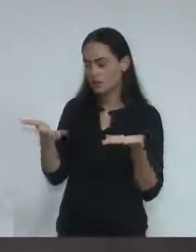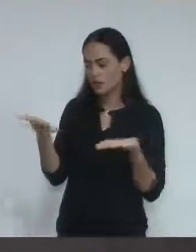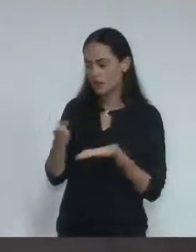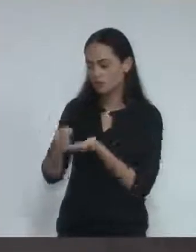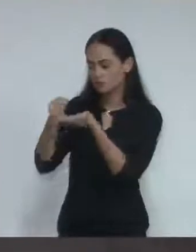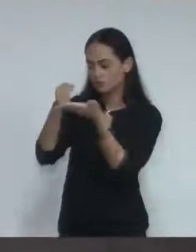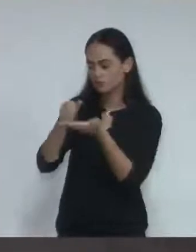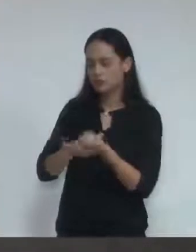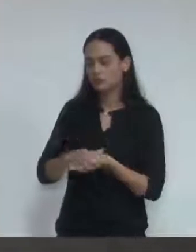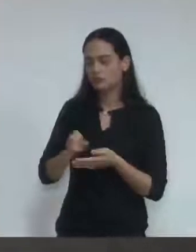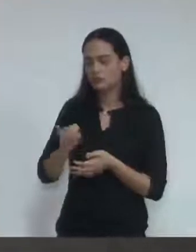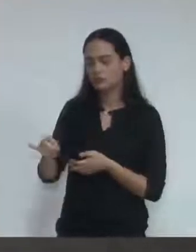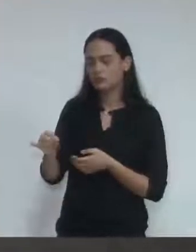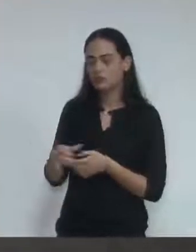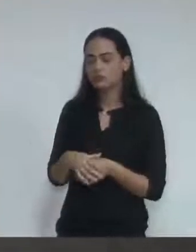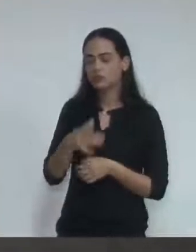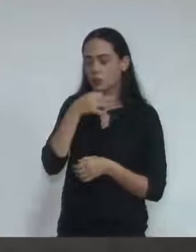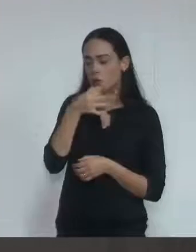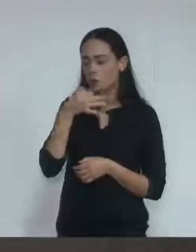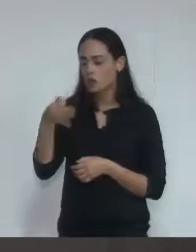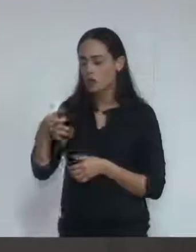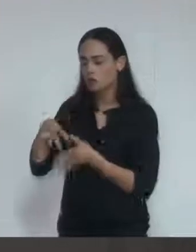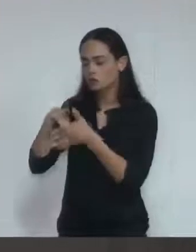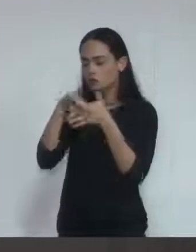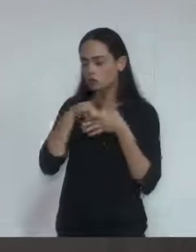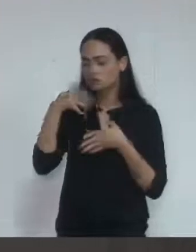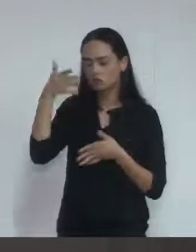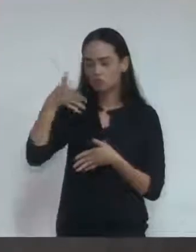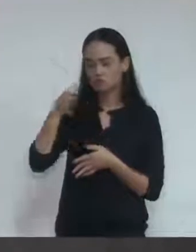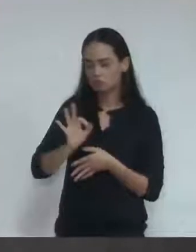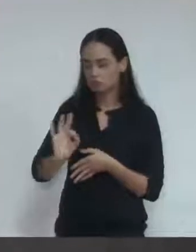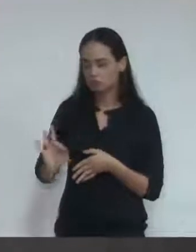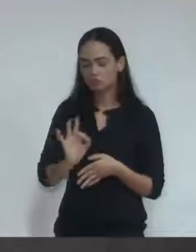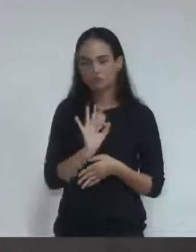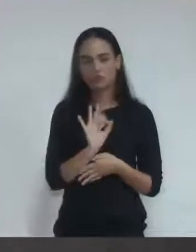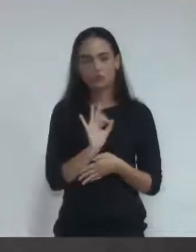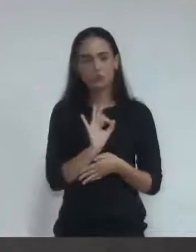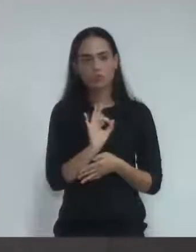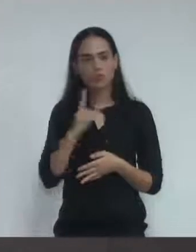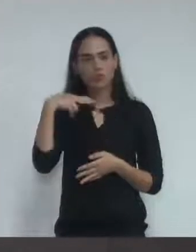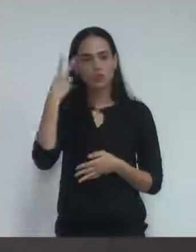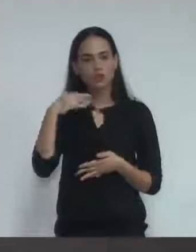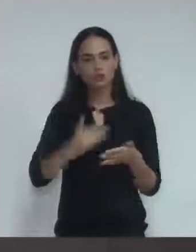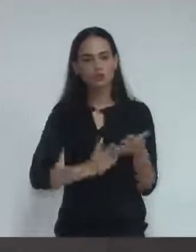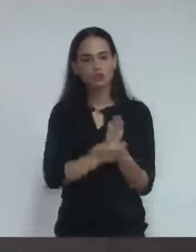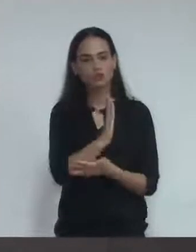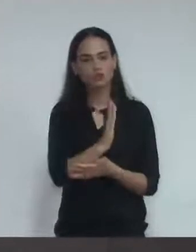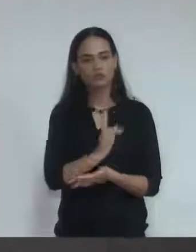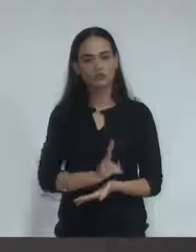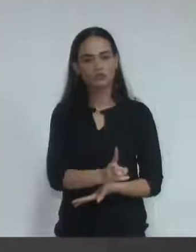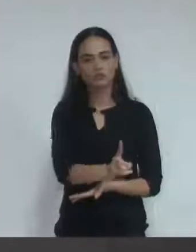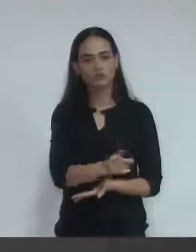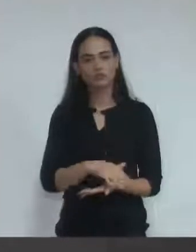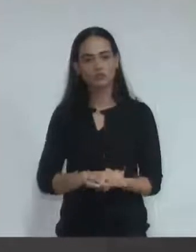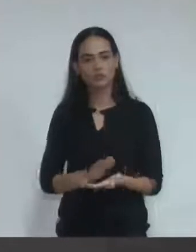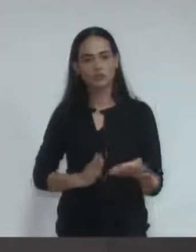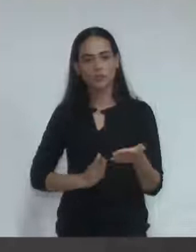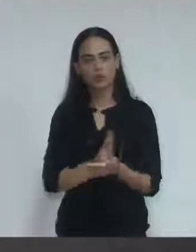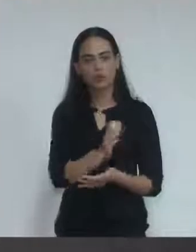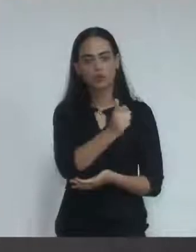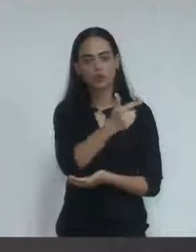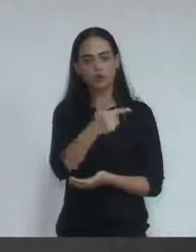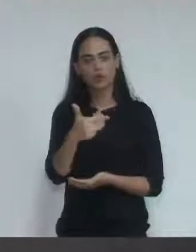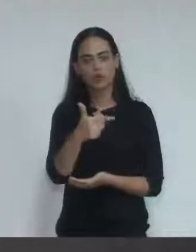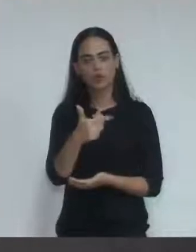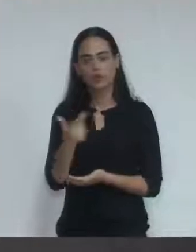nenhuma manifestação de liderança, está em votação única. Os vereadores que aprovam permaneçam como se encontram. Aprovado por 12 votos